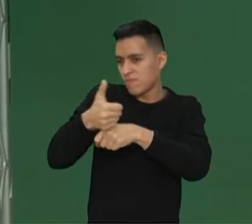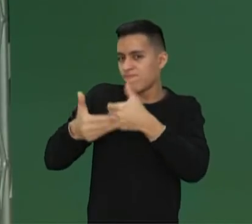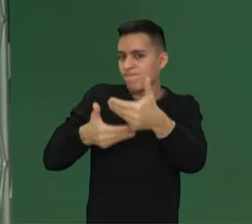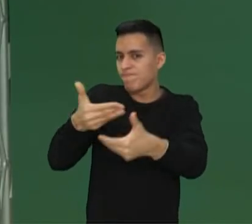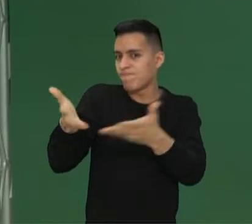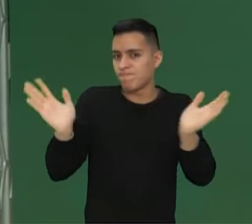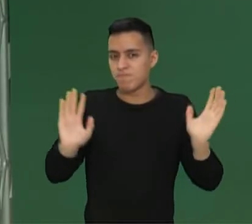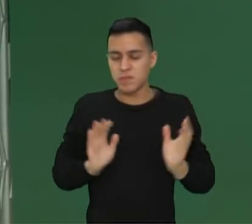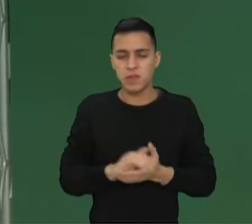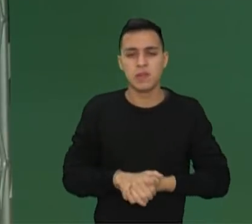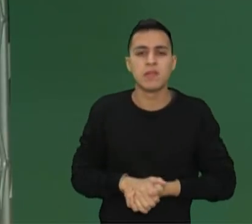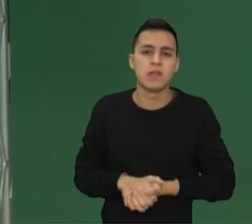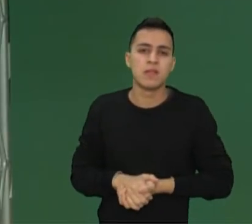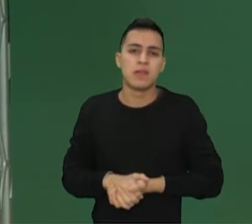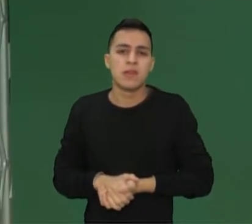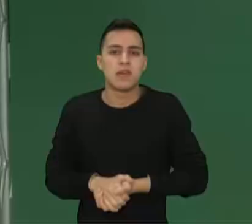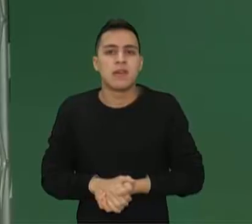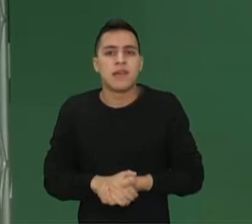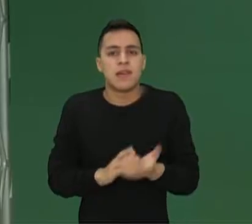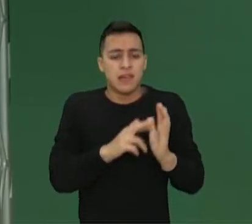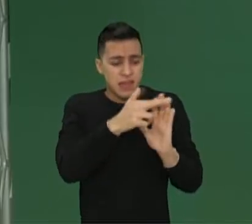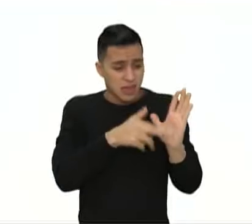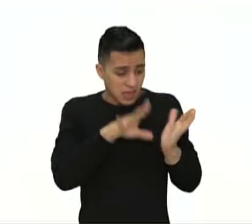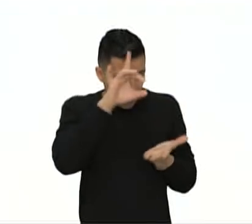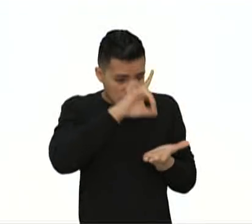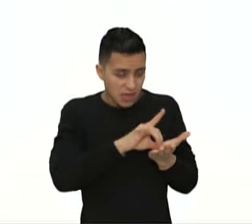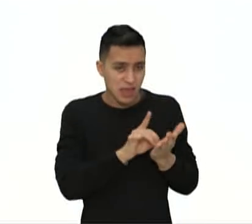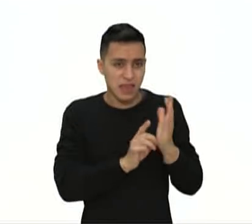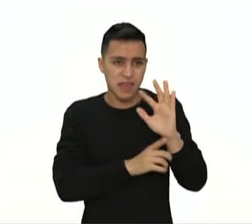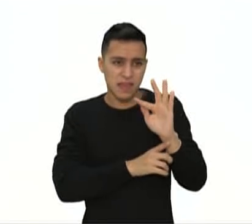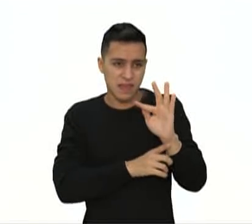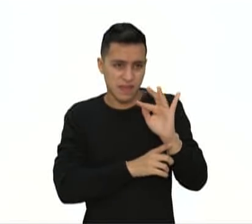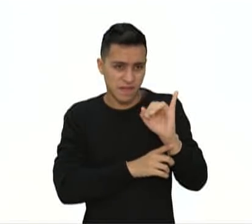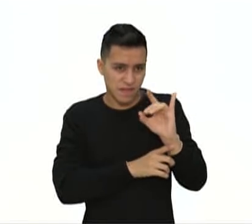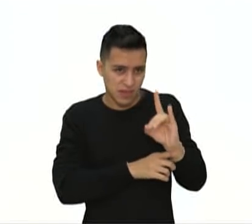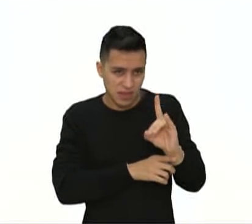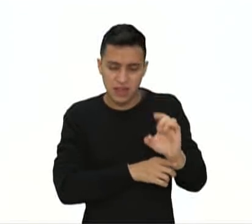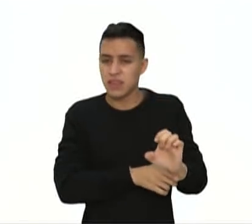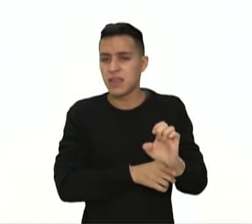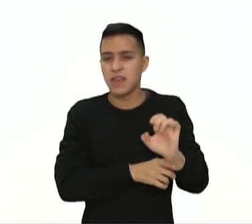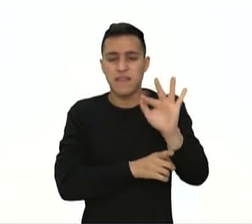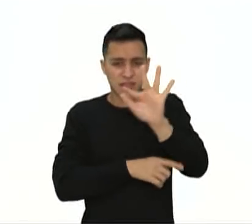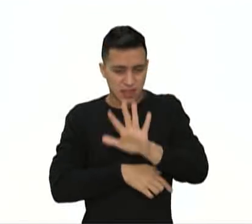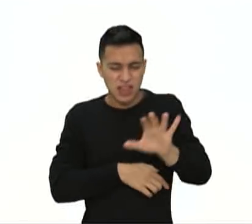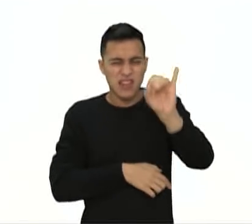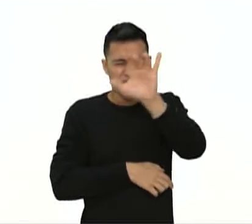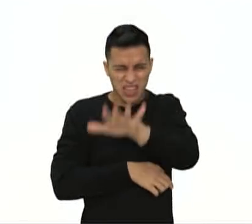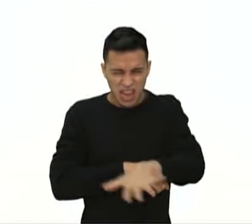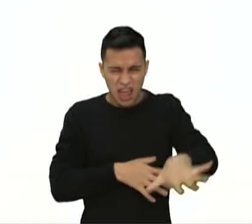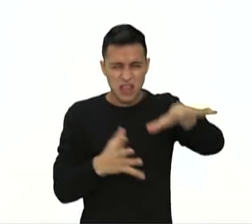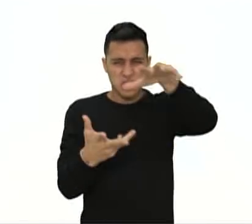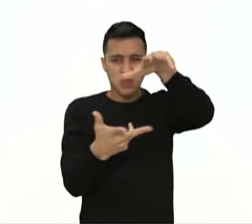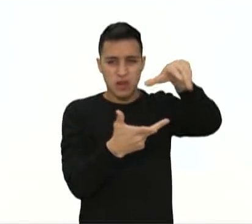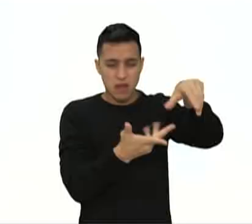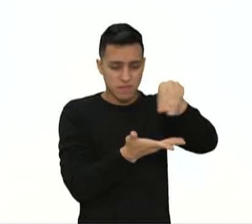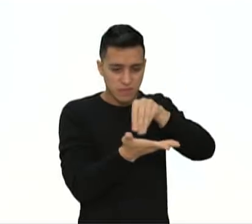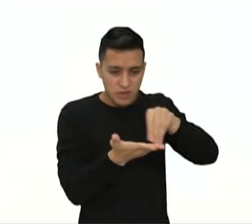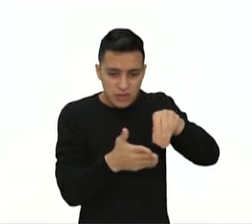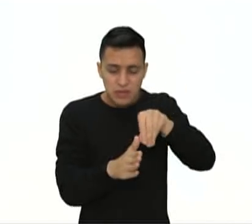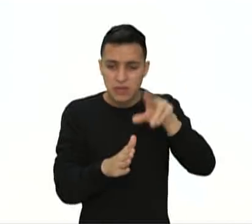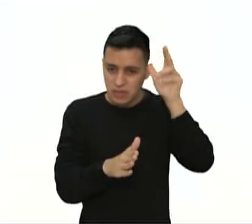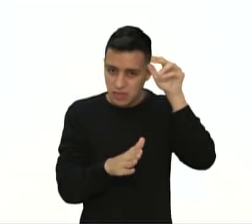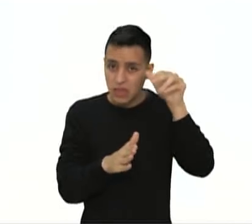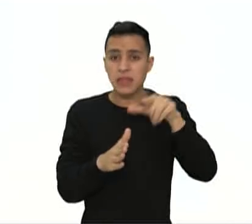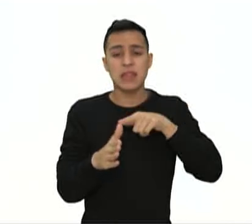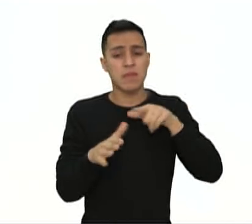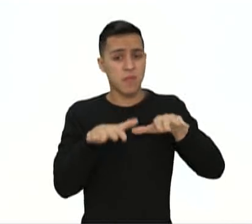aulas. Nas regras oficiais da FIDE, Federação Internacional de Xadrez, existem movimentos que são considerados